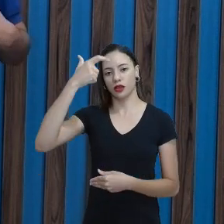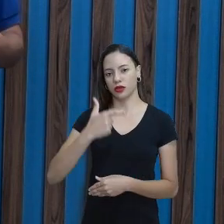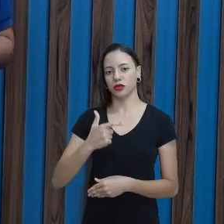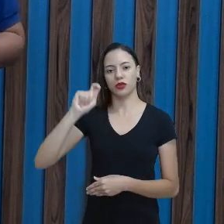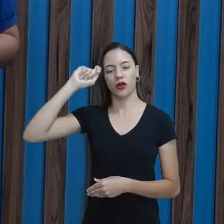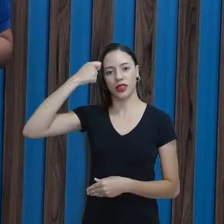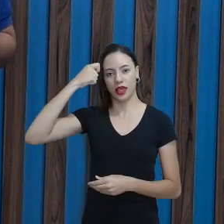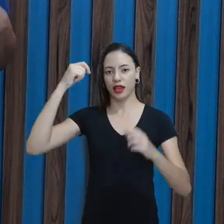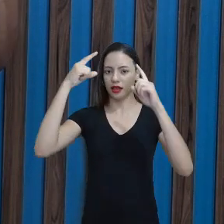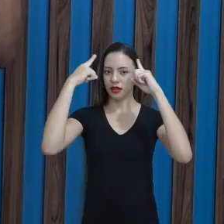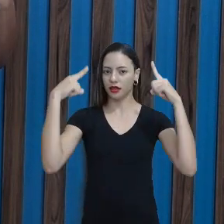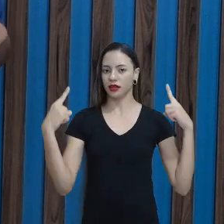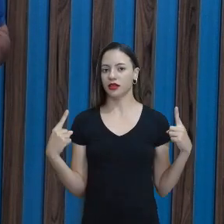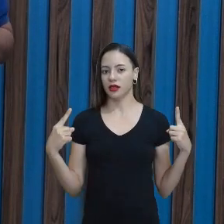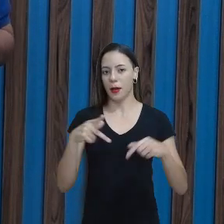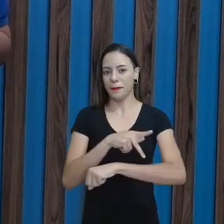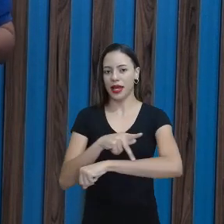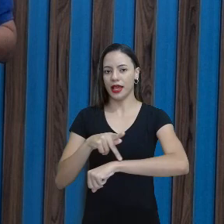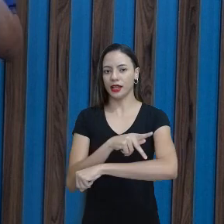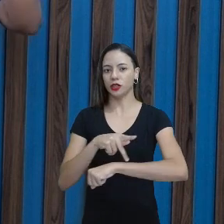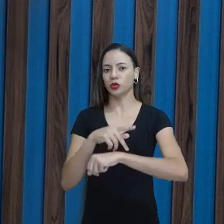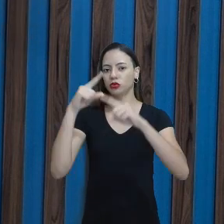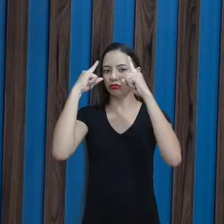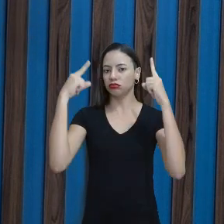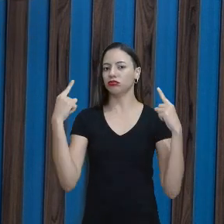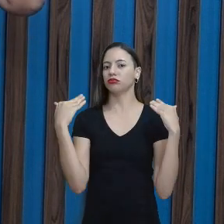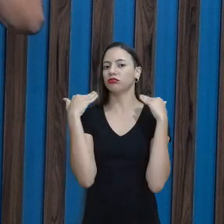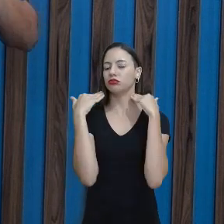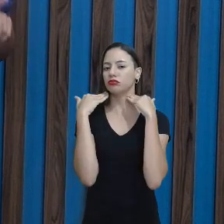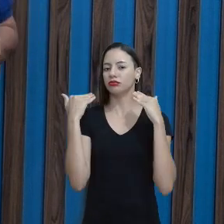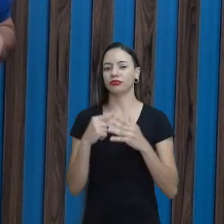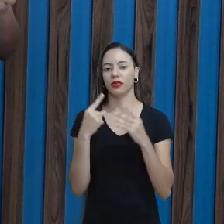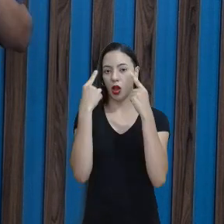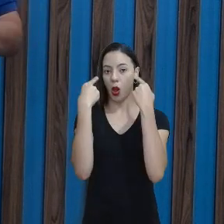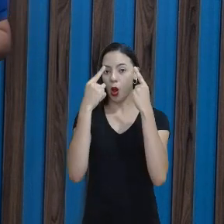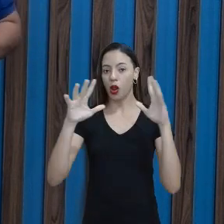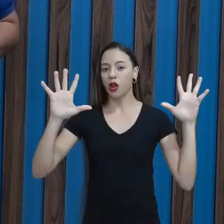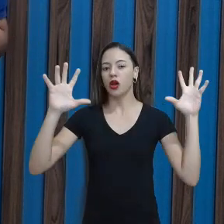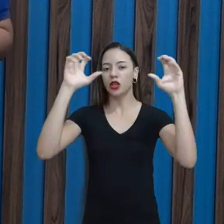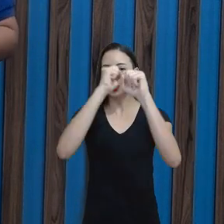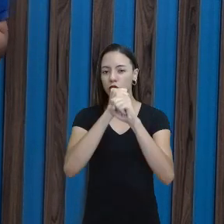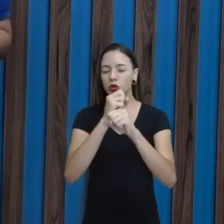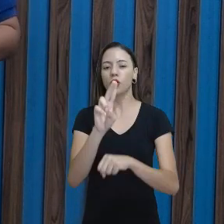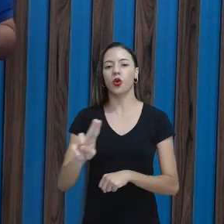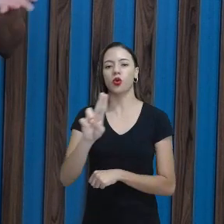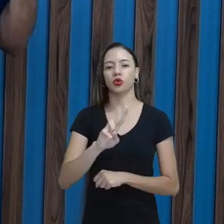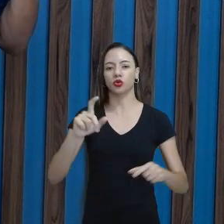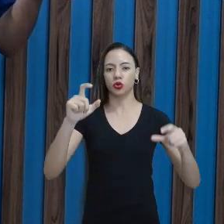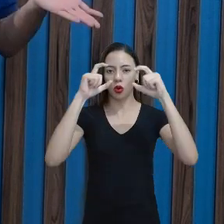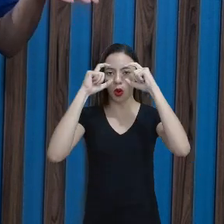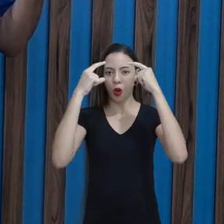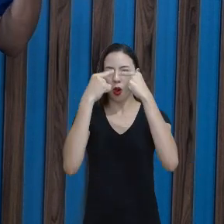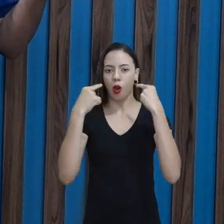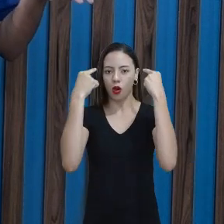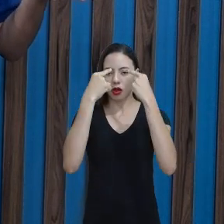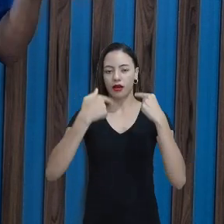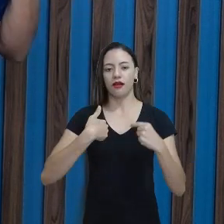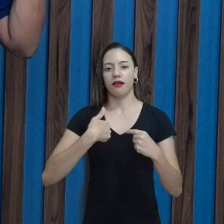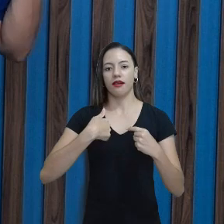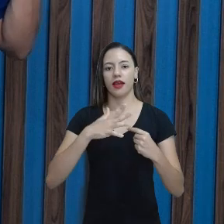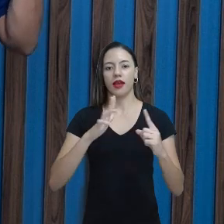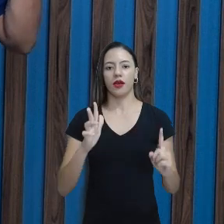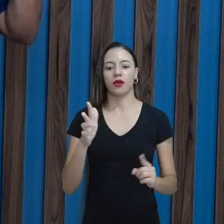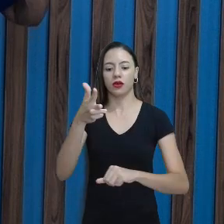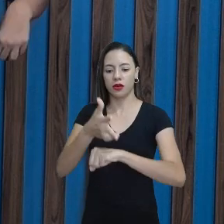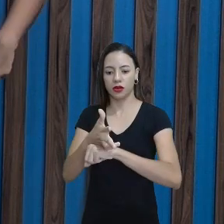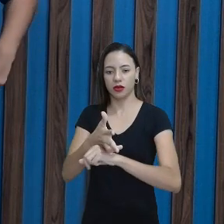cabelos pretos cacheados na altura do queixo. Tenho olhos escuros, uso um óculos arredondado. Estou aqui em pé, em frente à câmera,